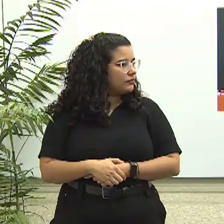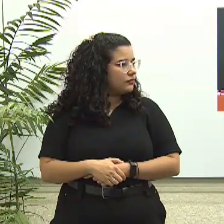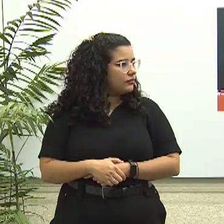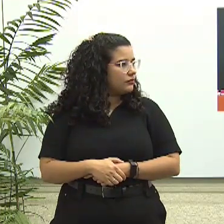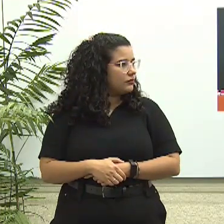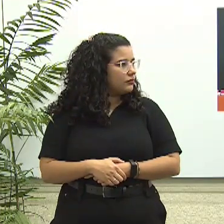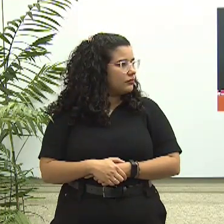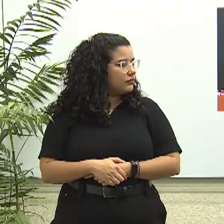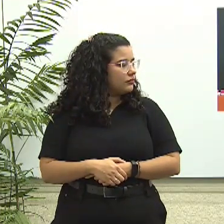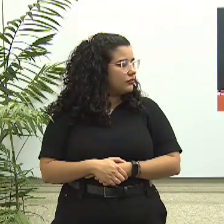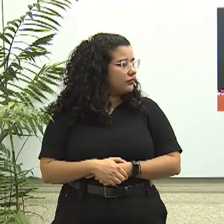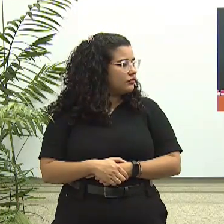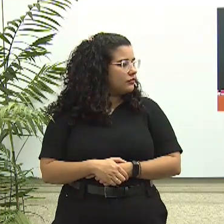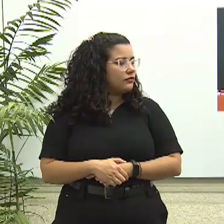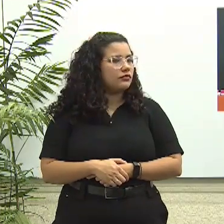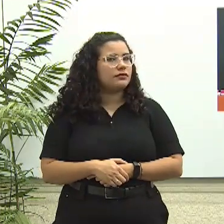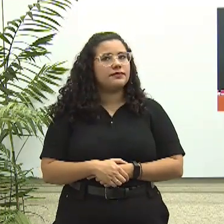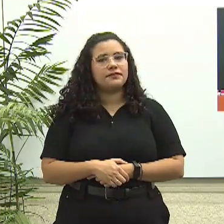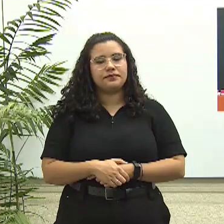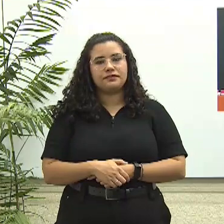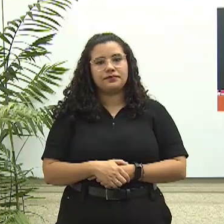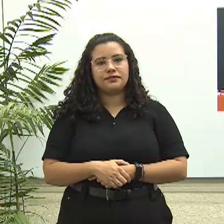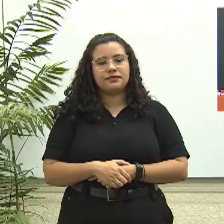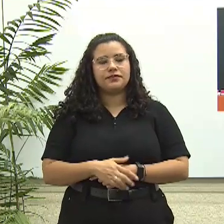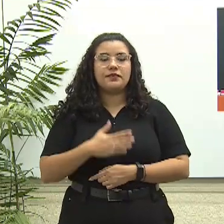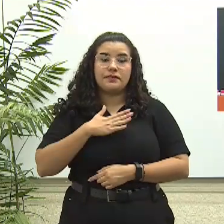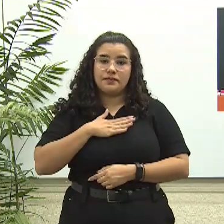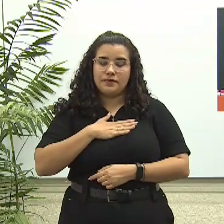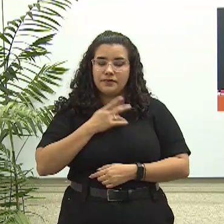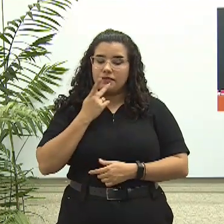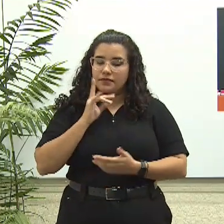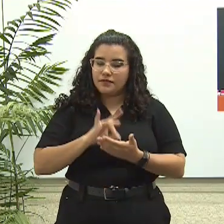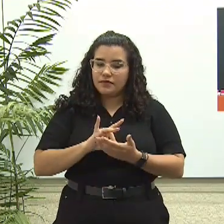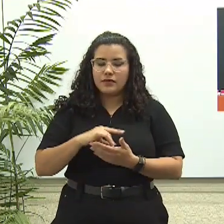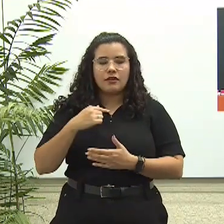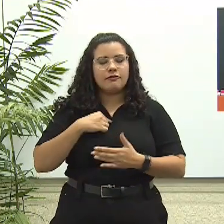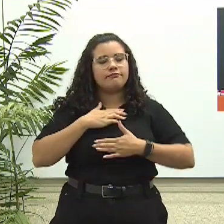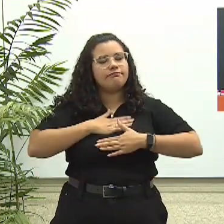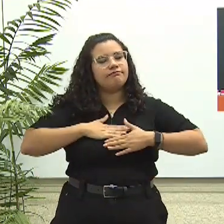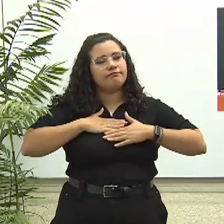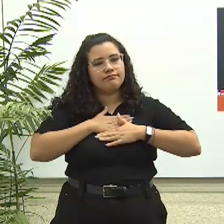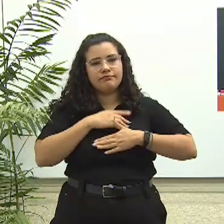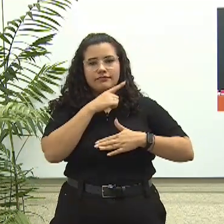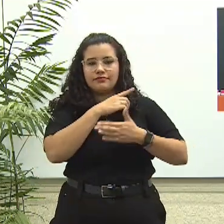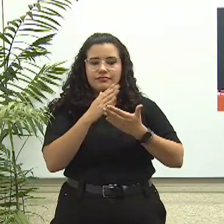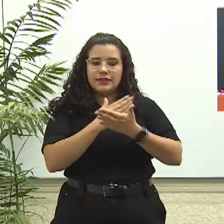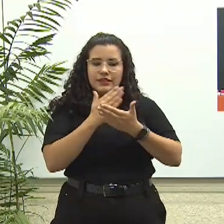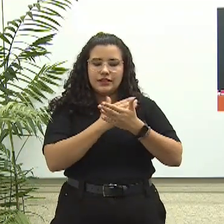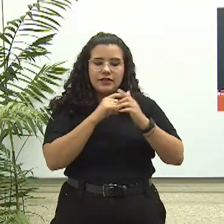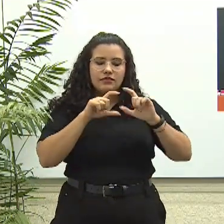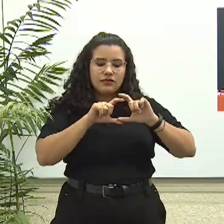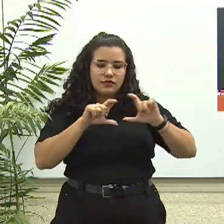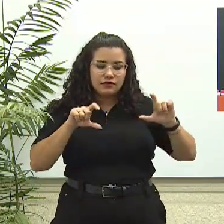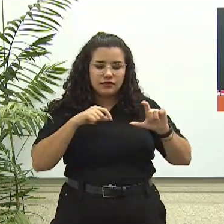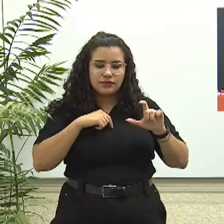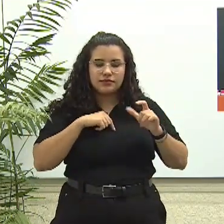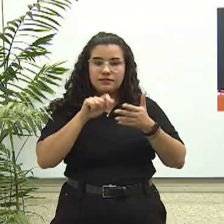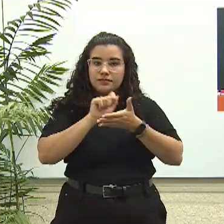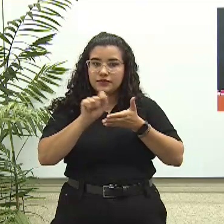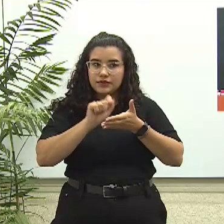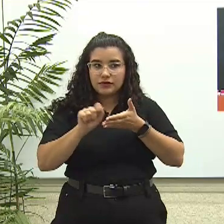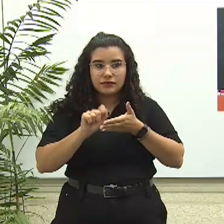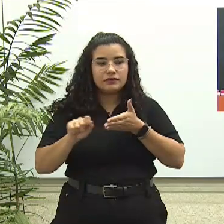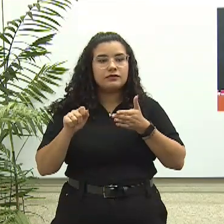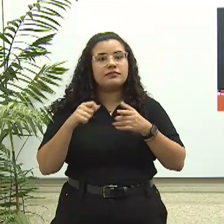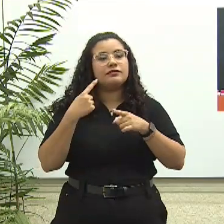eh bom para mim já foi uma honra eh poder escrever o prefácio desse livro e esse livro